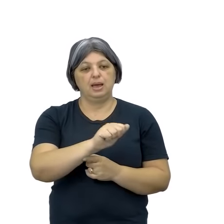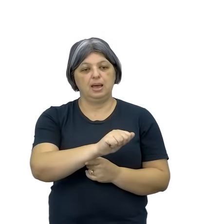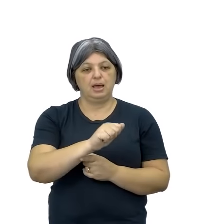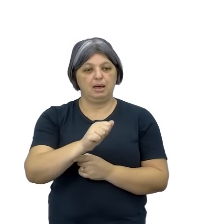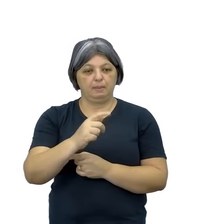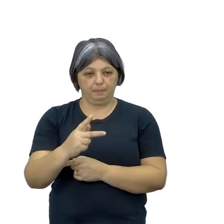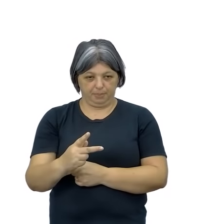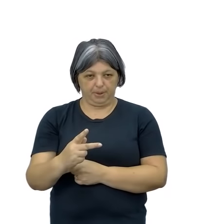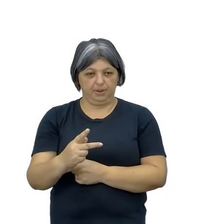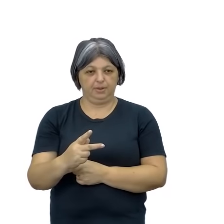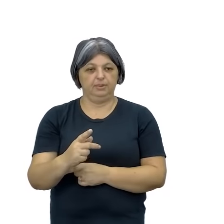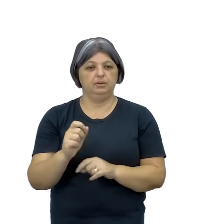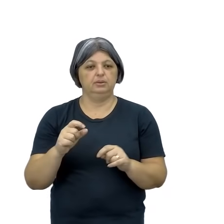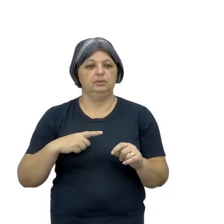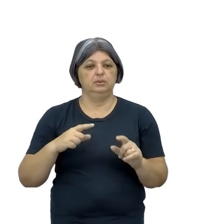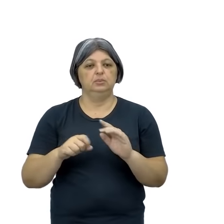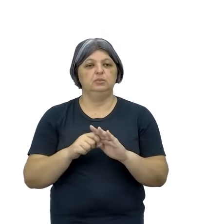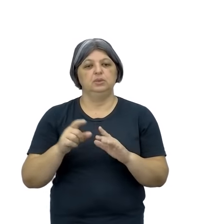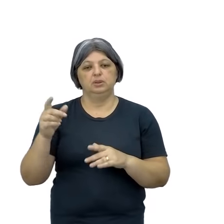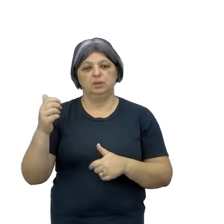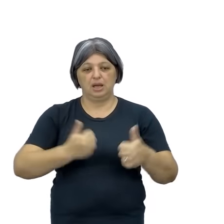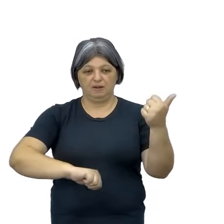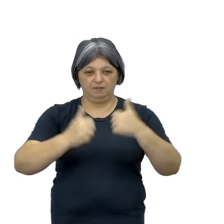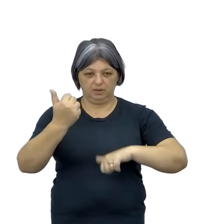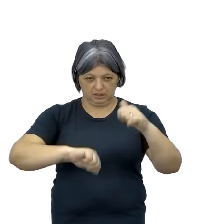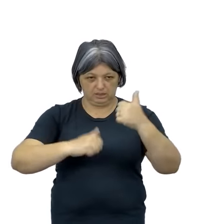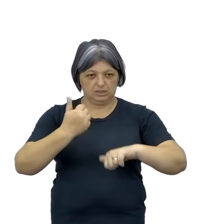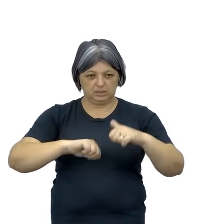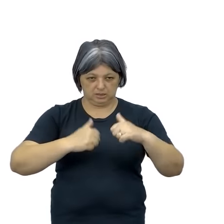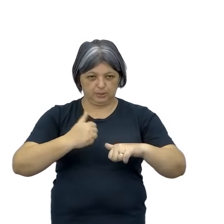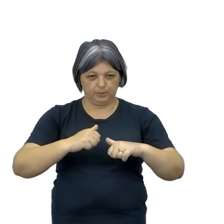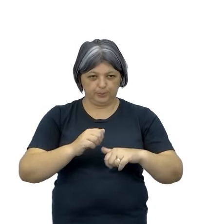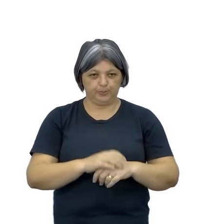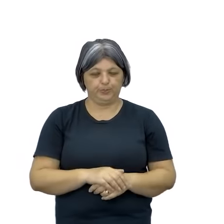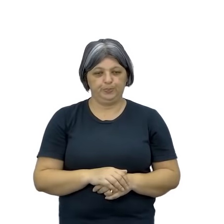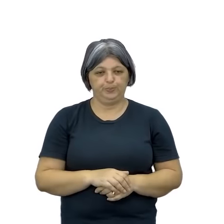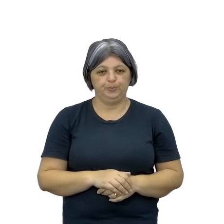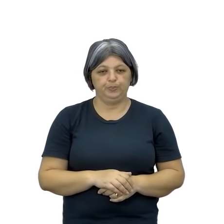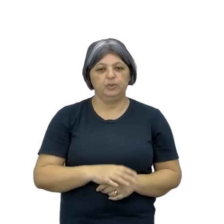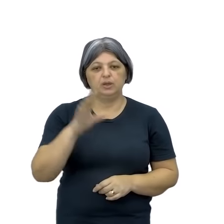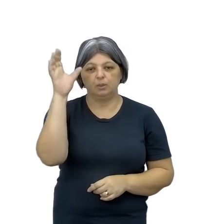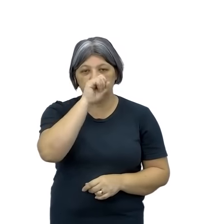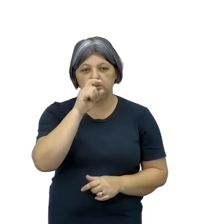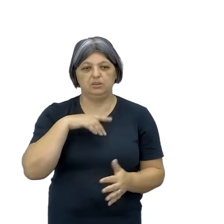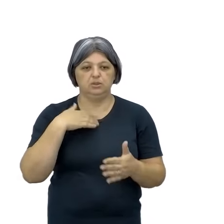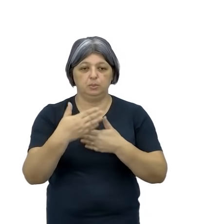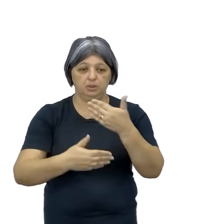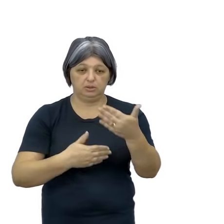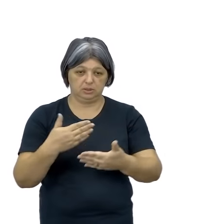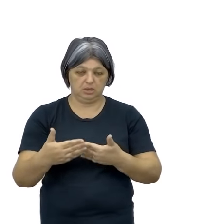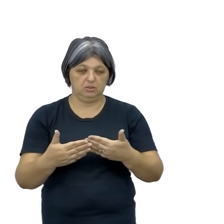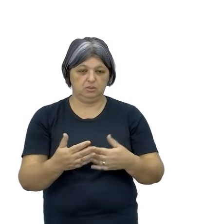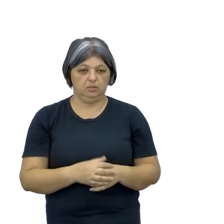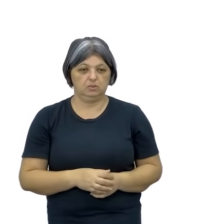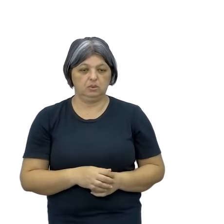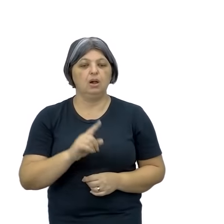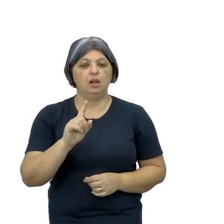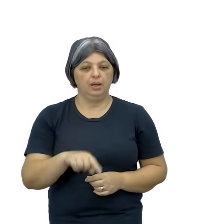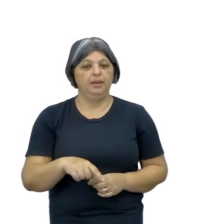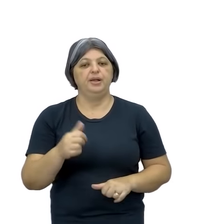a avaliação de aprendizagem aqui nem embaixo, a APP. Nós temos aí a avaliação da aprendizagem em processo, que é